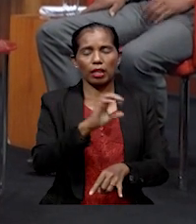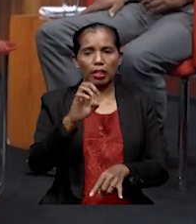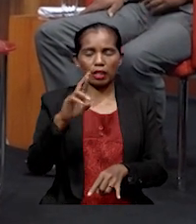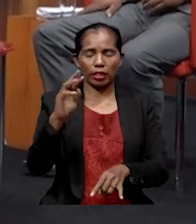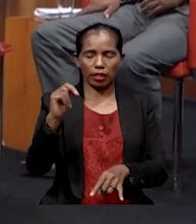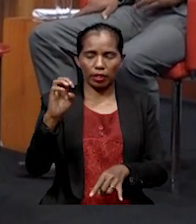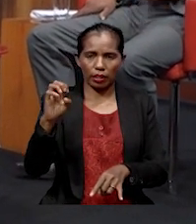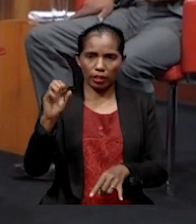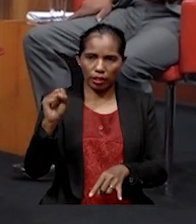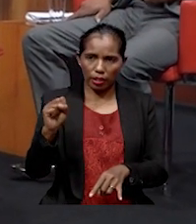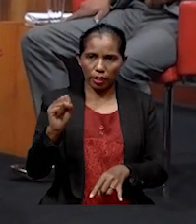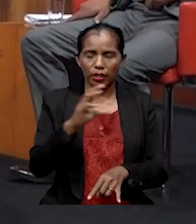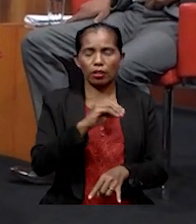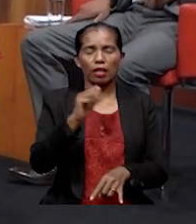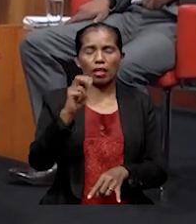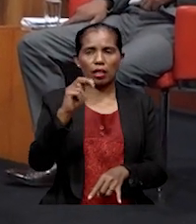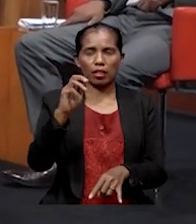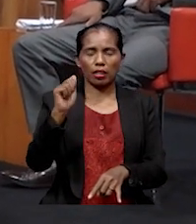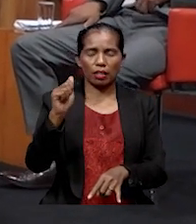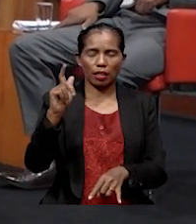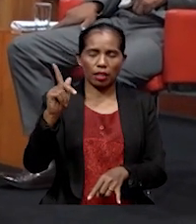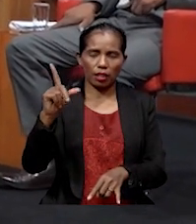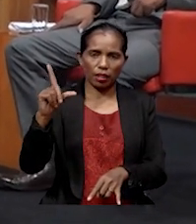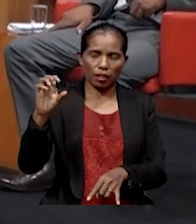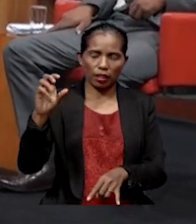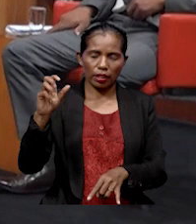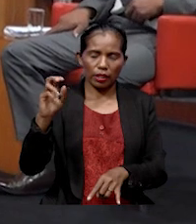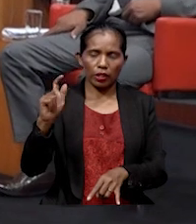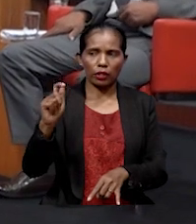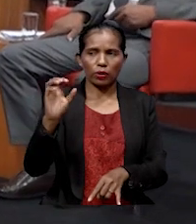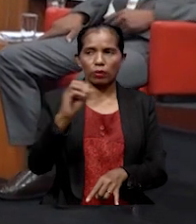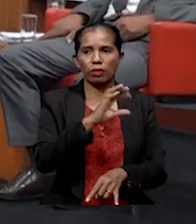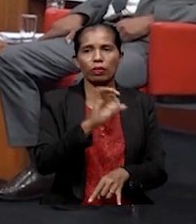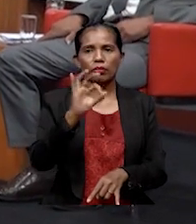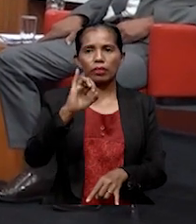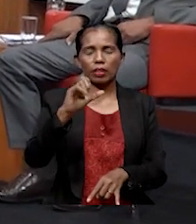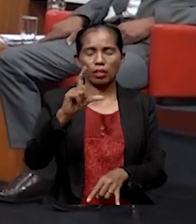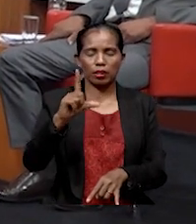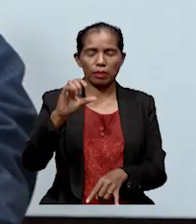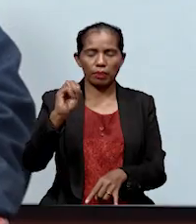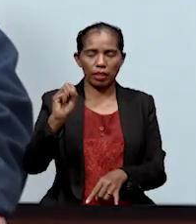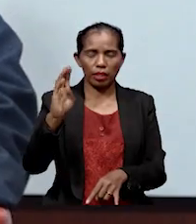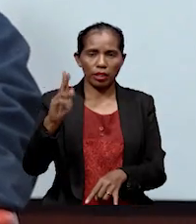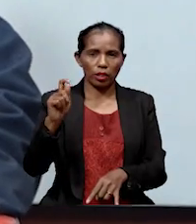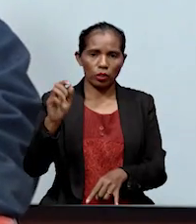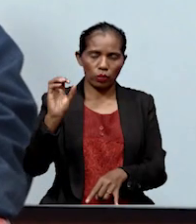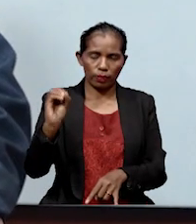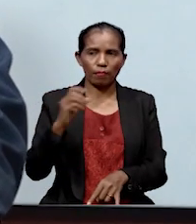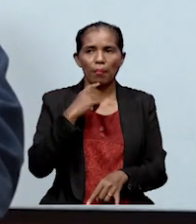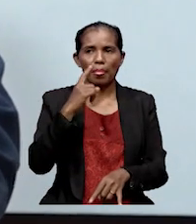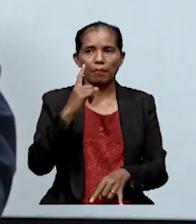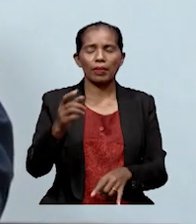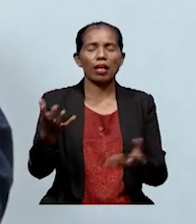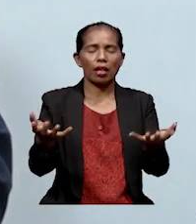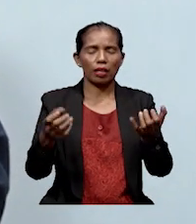Barros, candidato Anacleto Ferreira, no Felisberto Araújo. Candidato para presidente da República, também a cara contribui